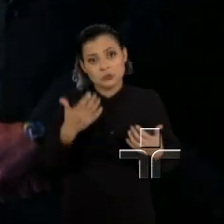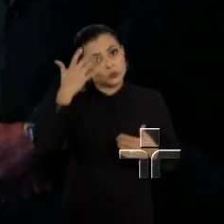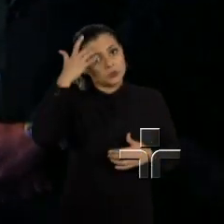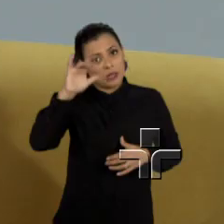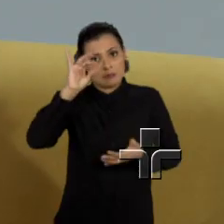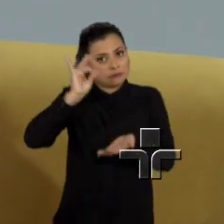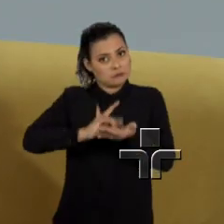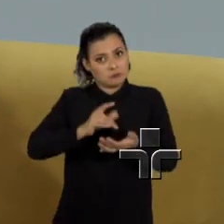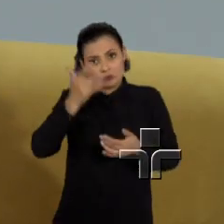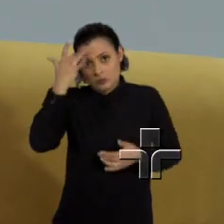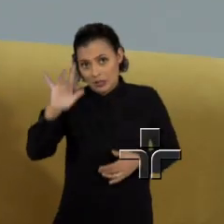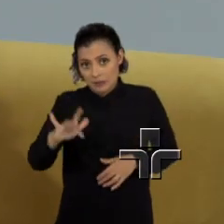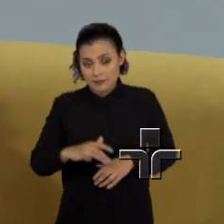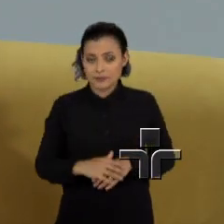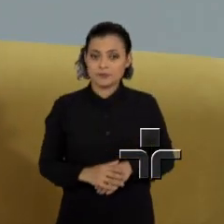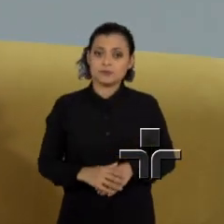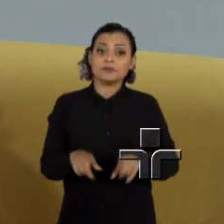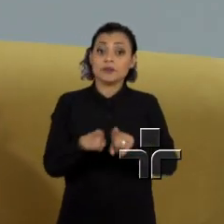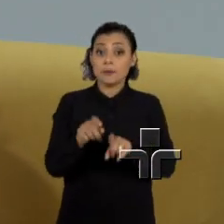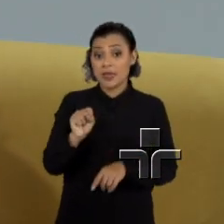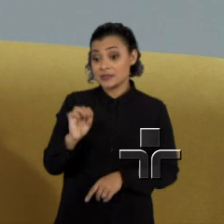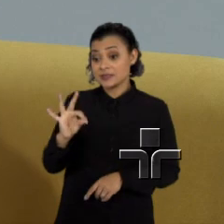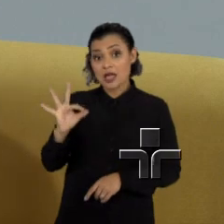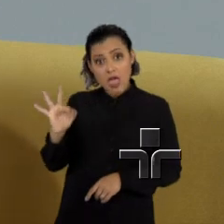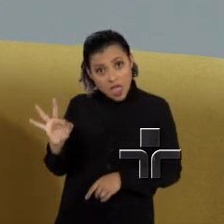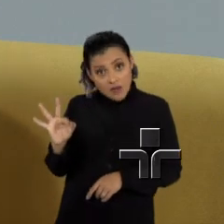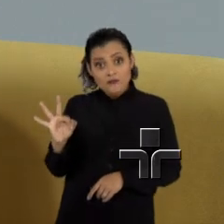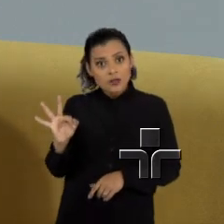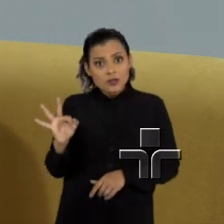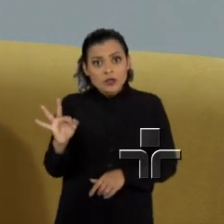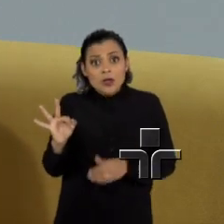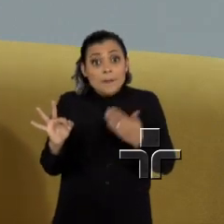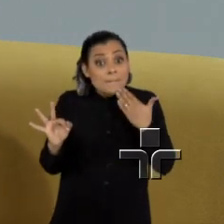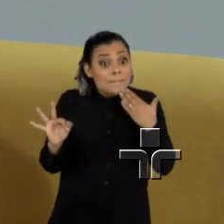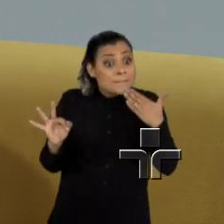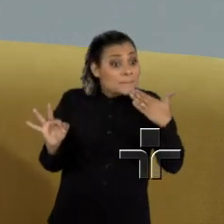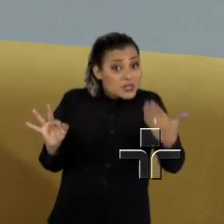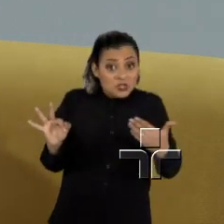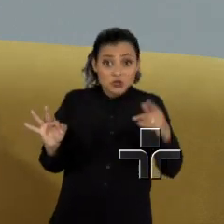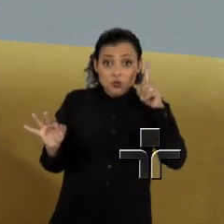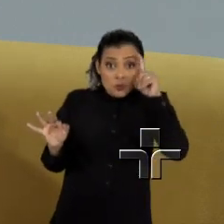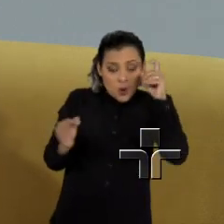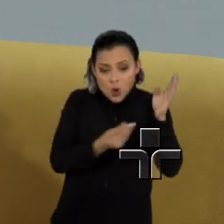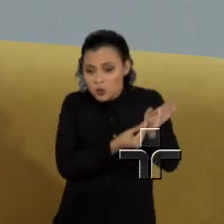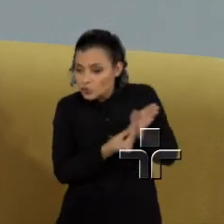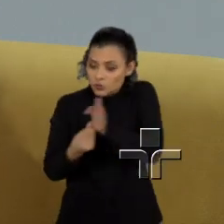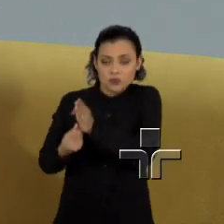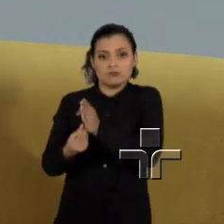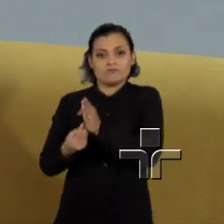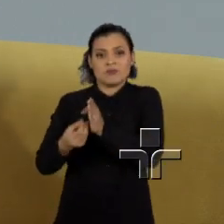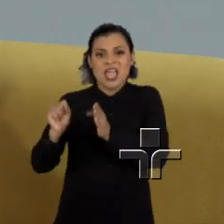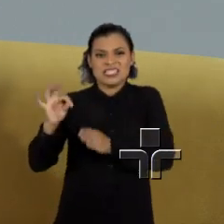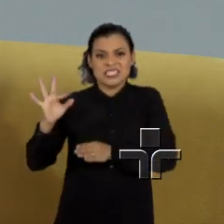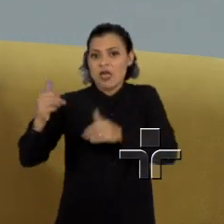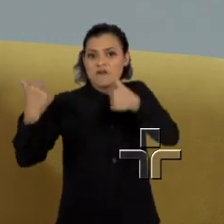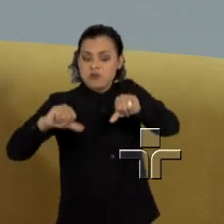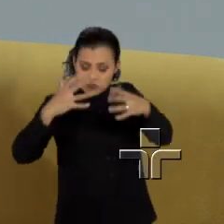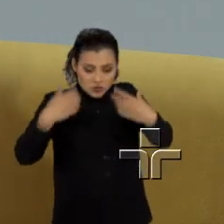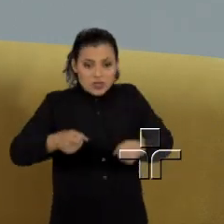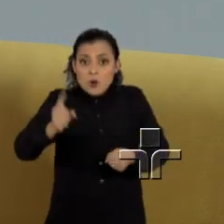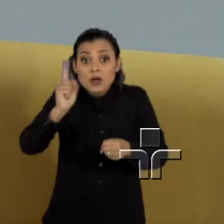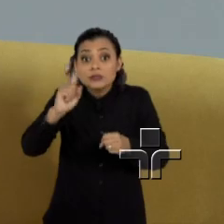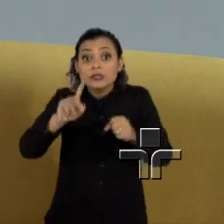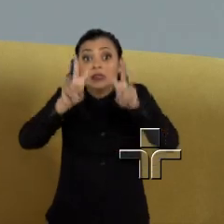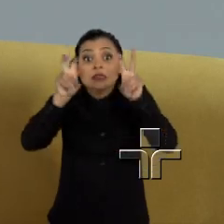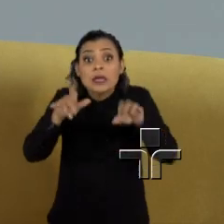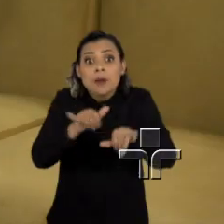confirmada. E o Supremo Tribunal Federal anula pela primeira vez uma sentença do juiz Sérgio Moro relacionada à